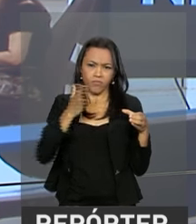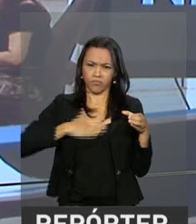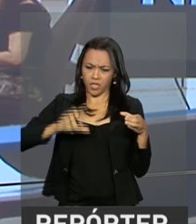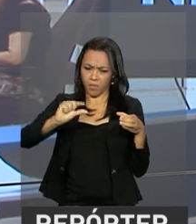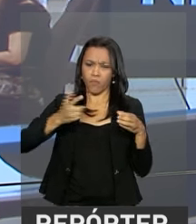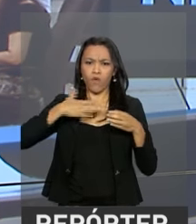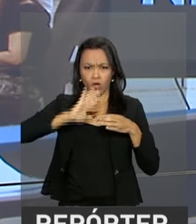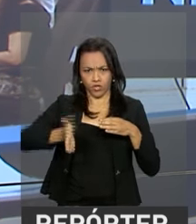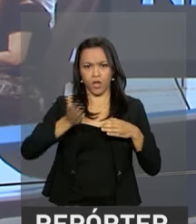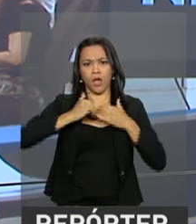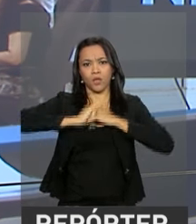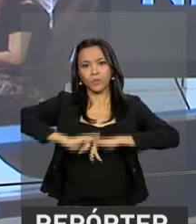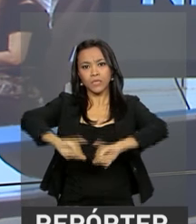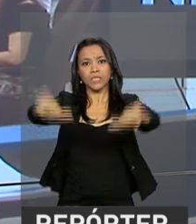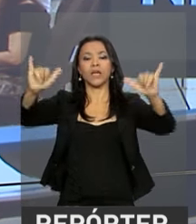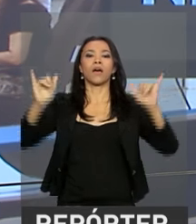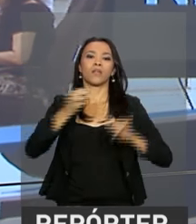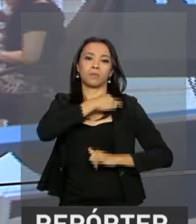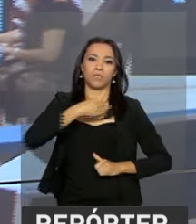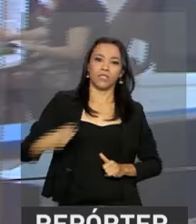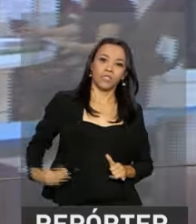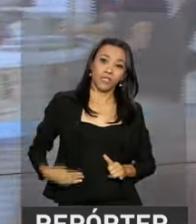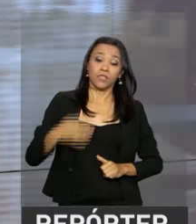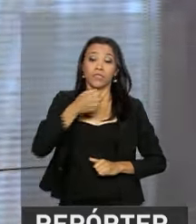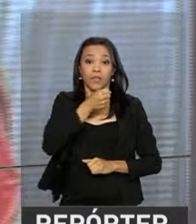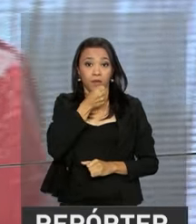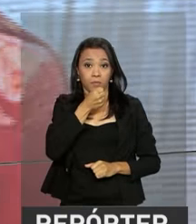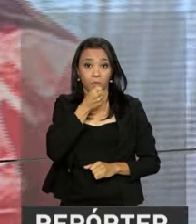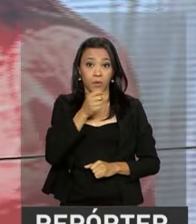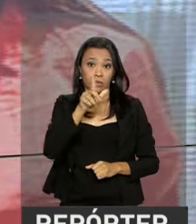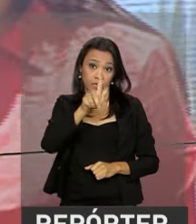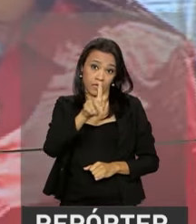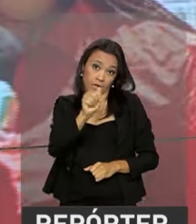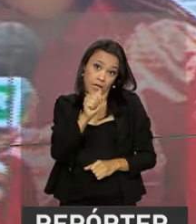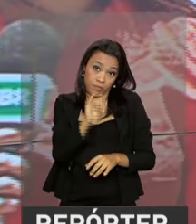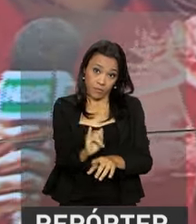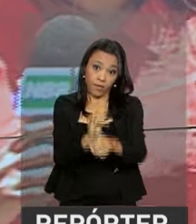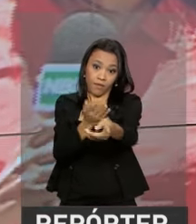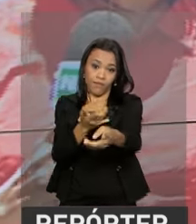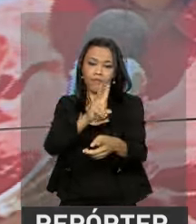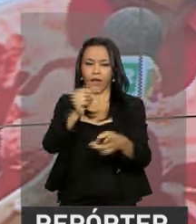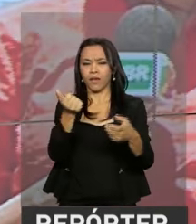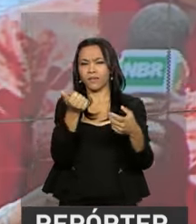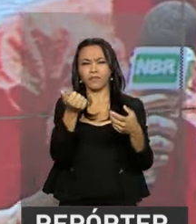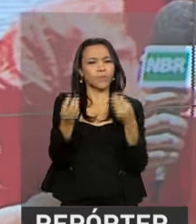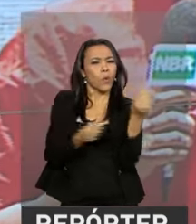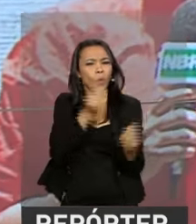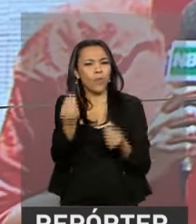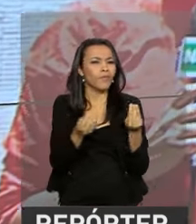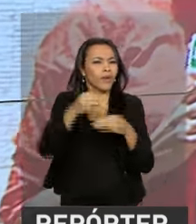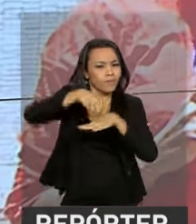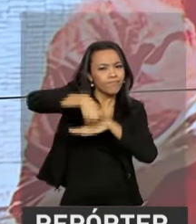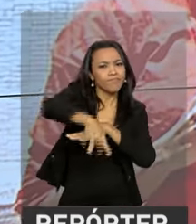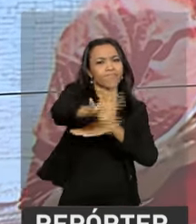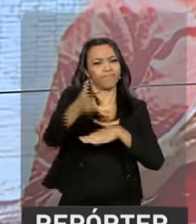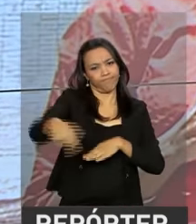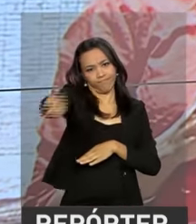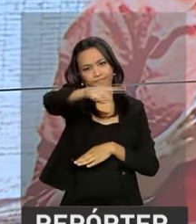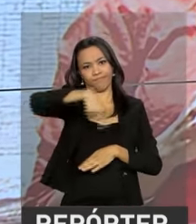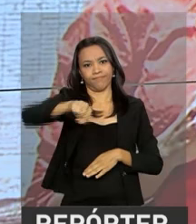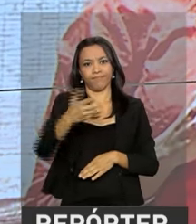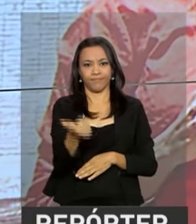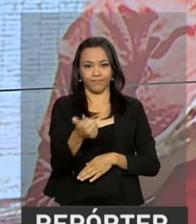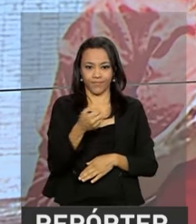pelo ministro da Saúde, Ricardo Barros. A repórter Gabriela Noronha está lá no Ministério da Saúde acompanhando esse assunto e tem as informações para a